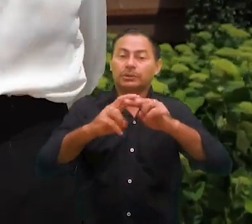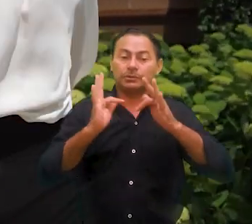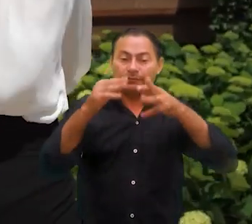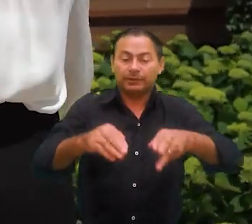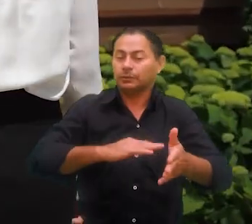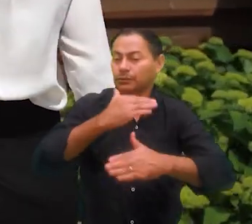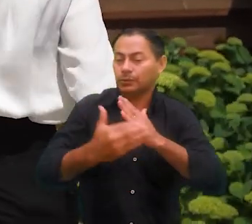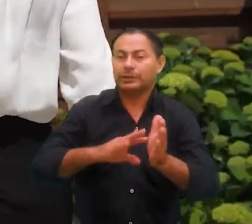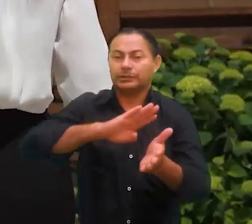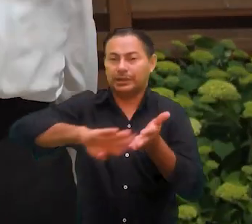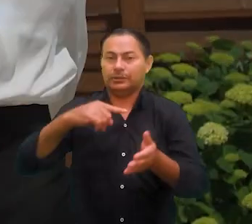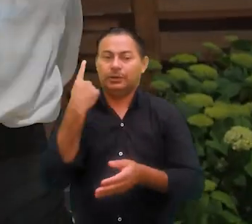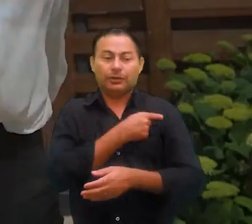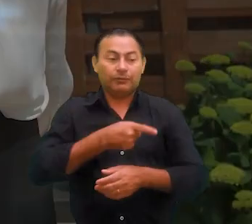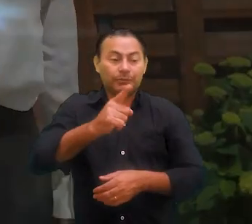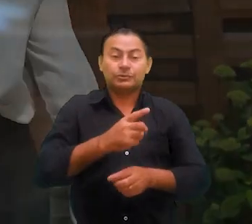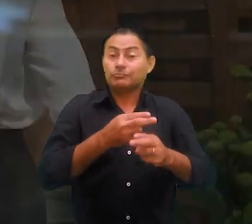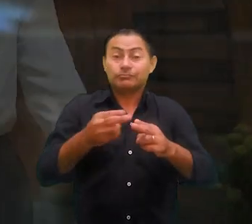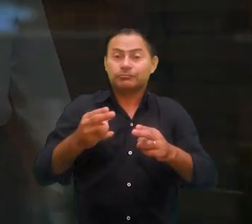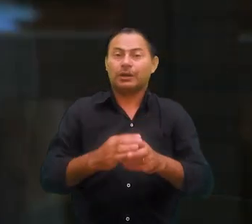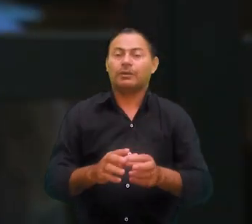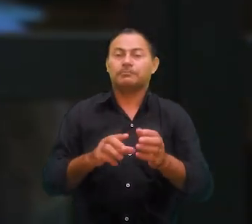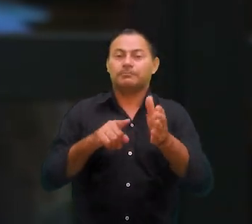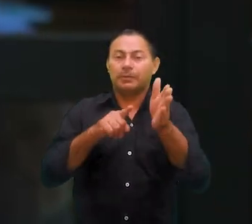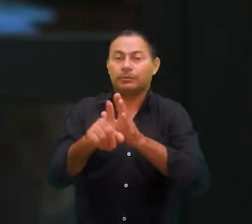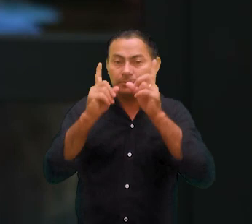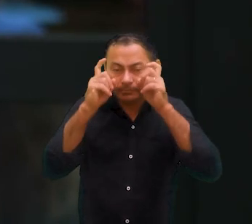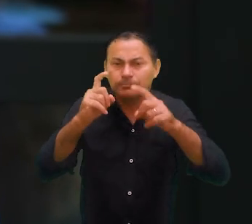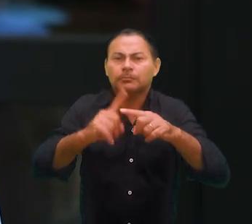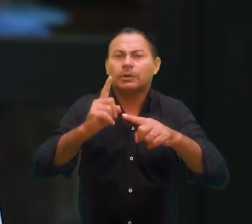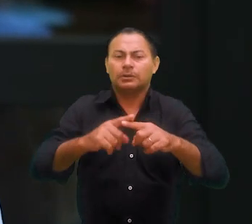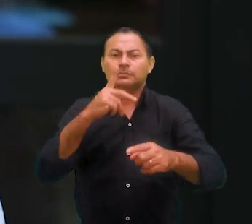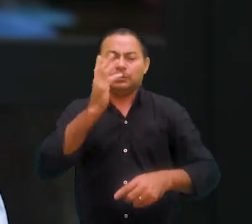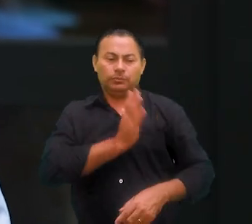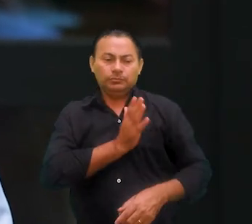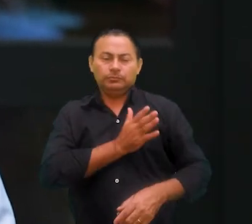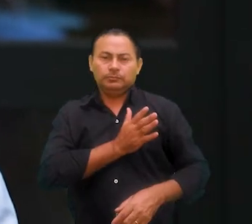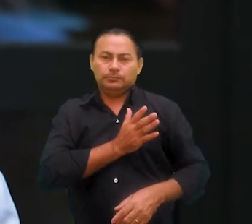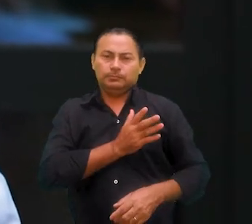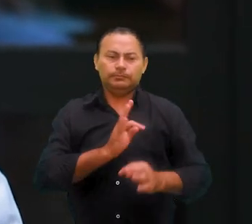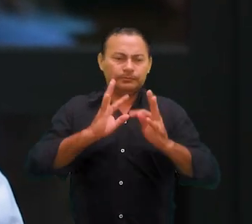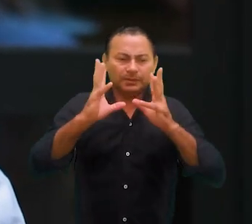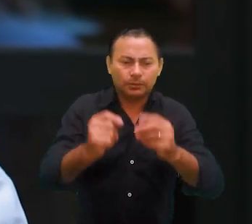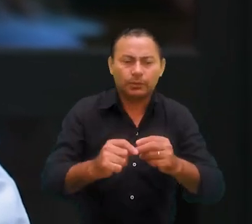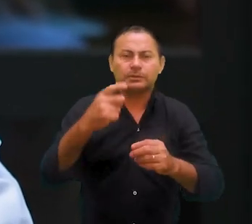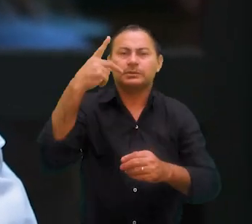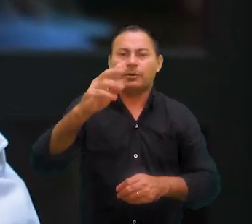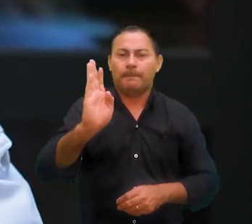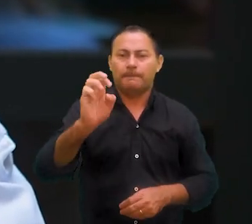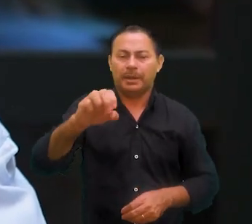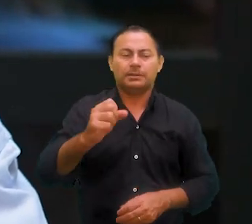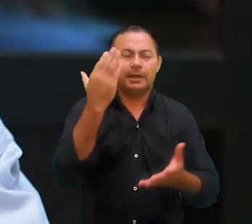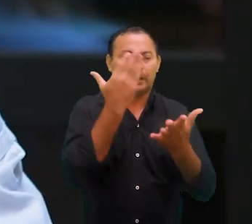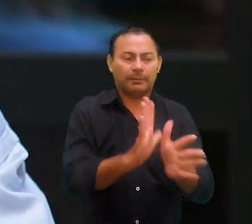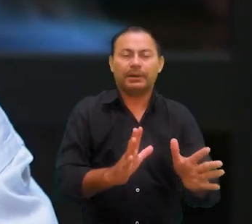final, tudo nos vai ser tirado. Agora, algumas perguntas interessantes. Por que, então, seu coração estaria em todos